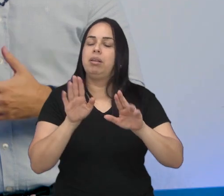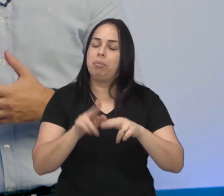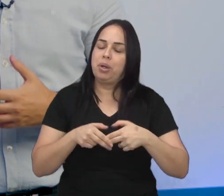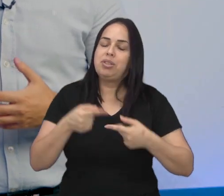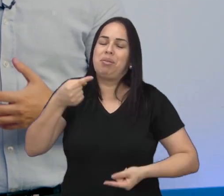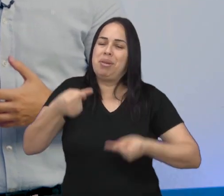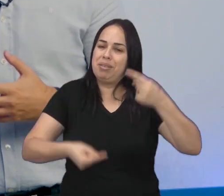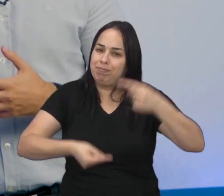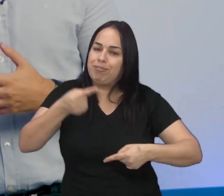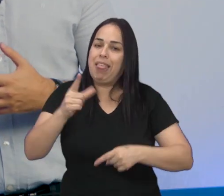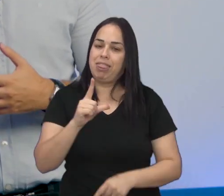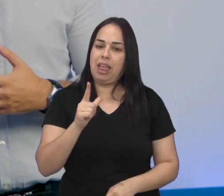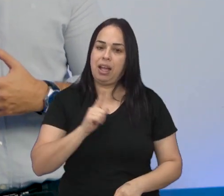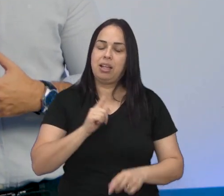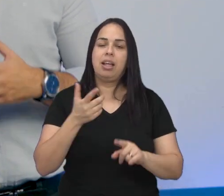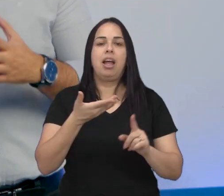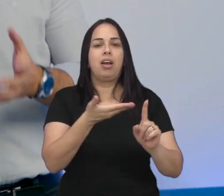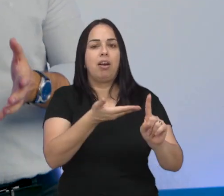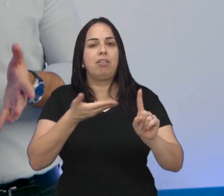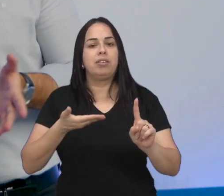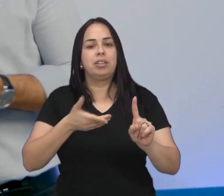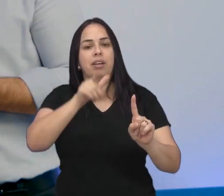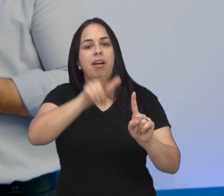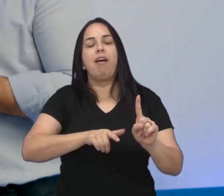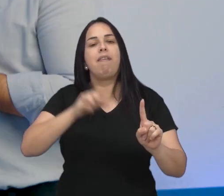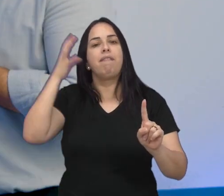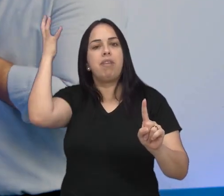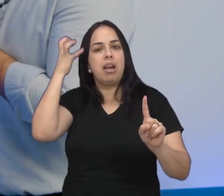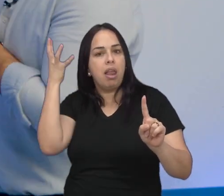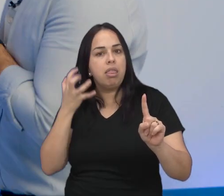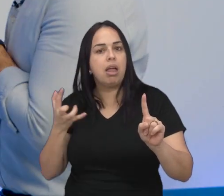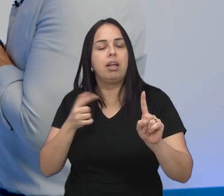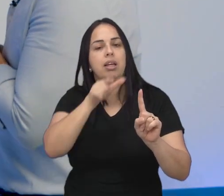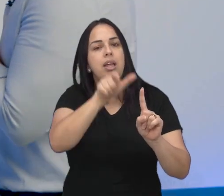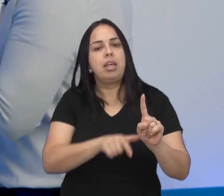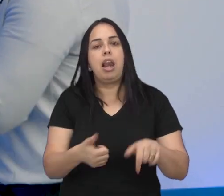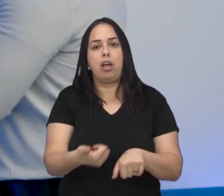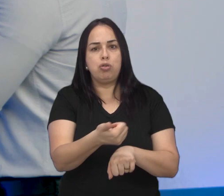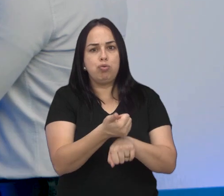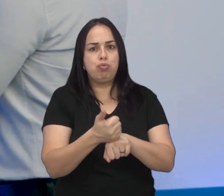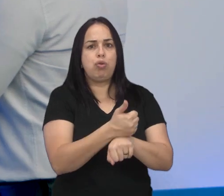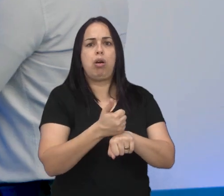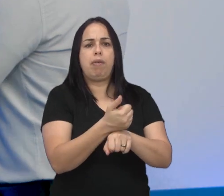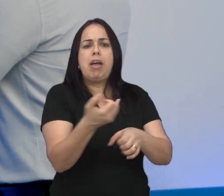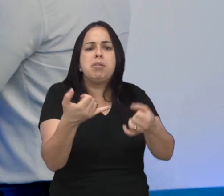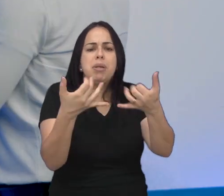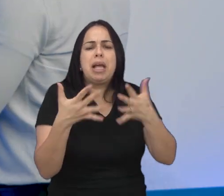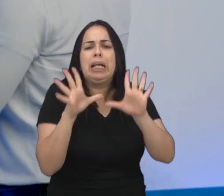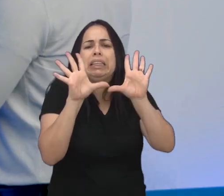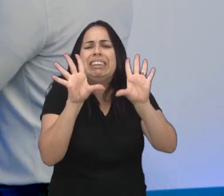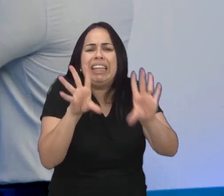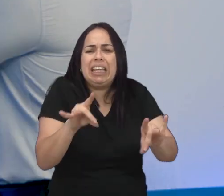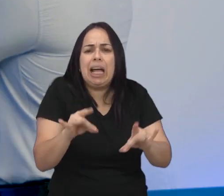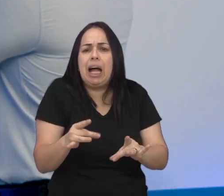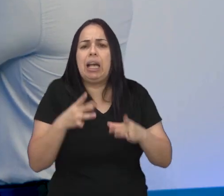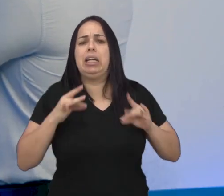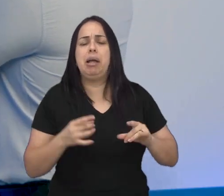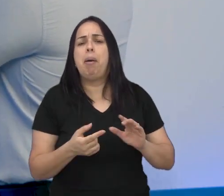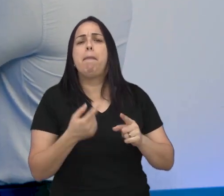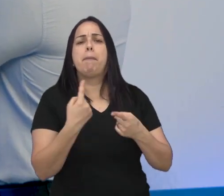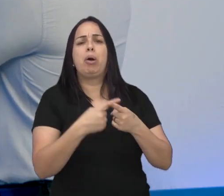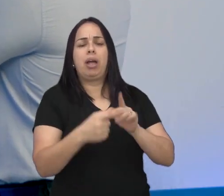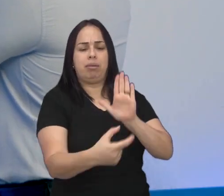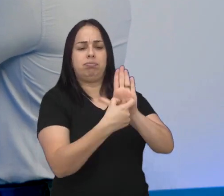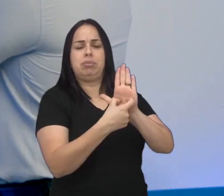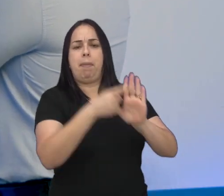gera muito debate, muita polêmica, e por isso a gente chama a repórter Fernanda Santos, que está ao lado de um especialista, e conta para a gente todos esses detalhes. Não é,